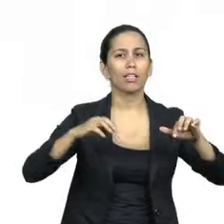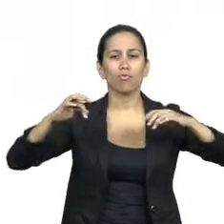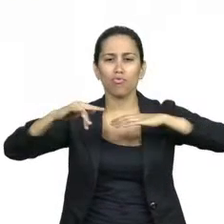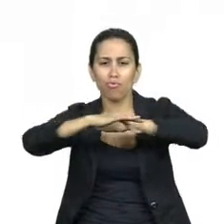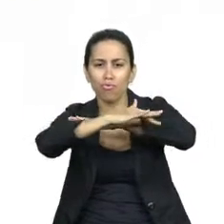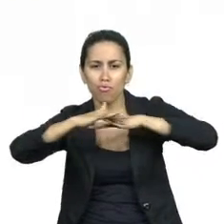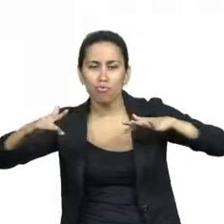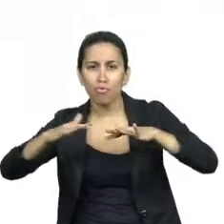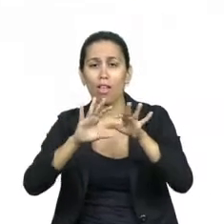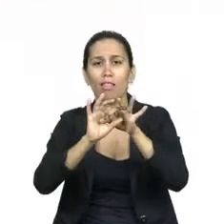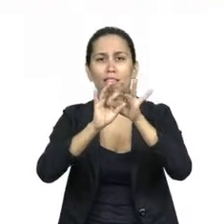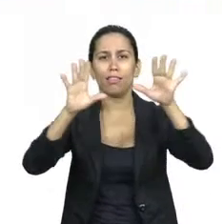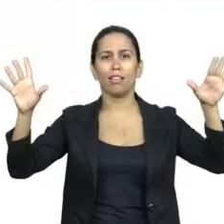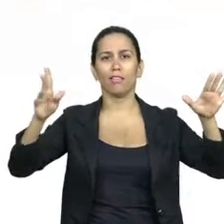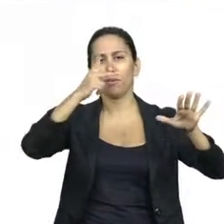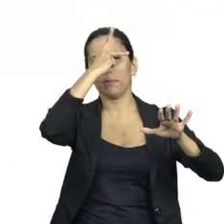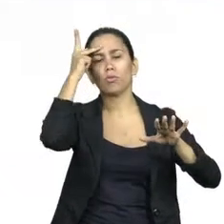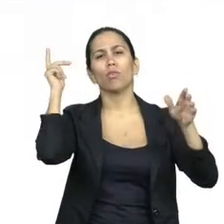as vias de acesso.